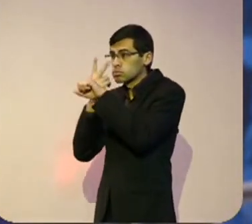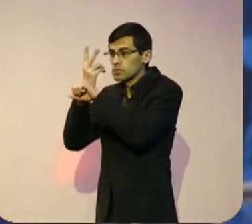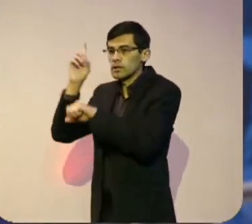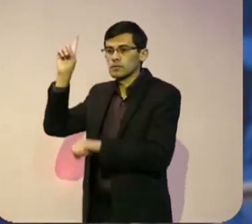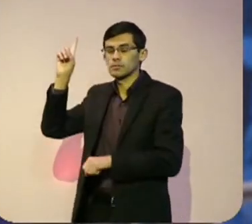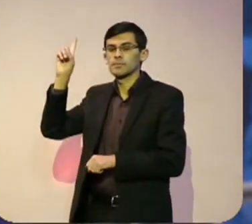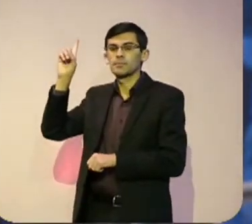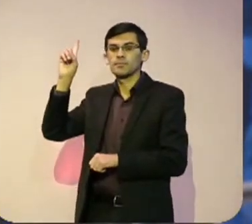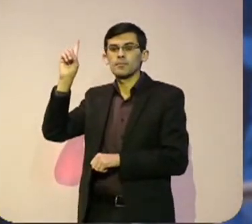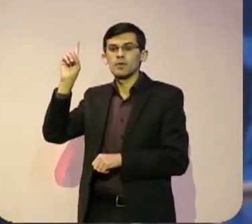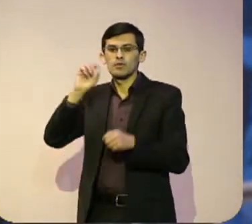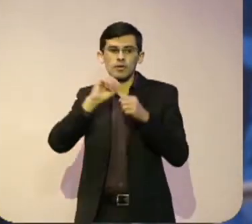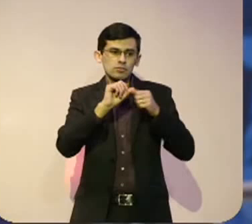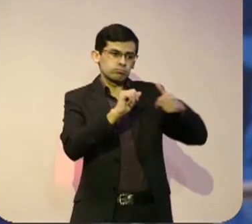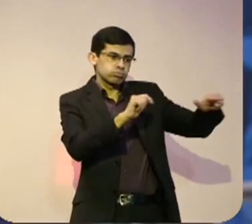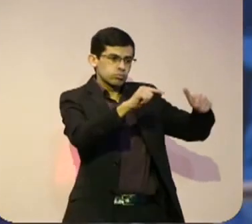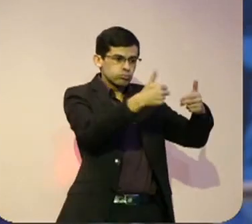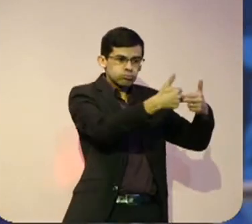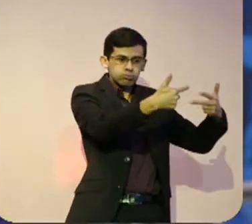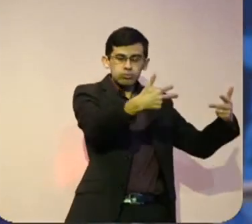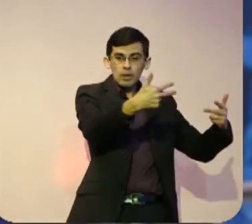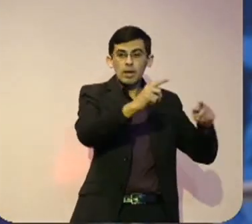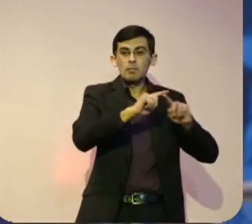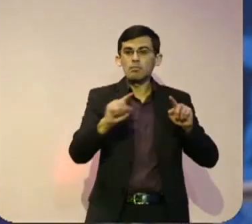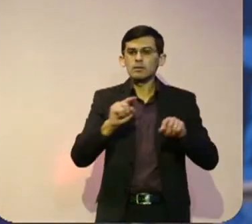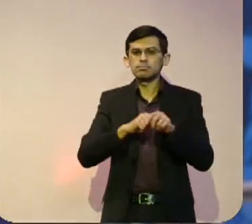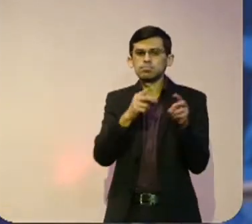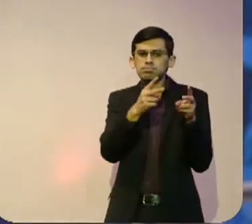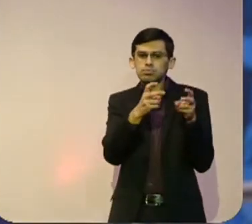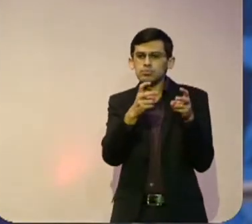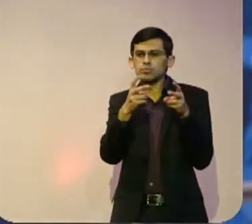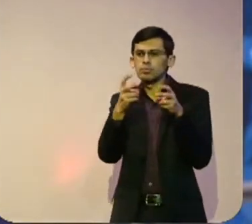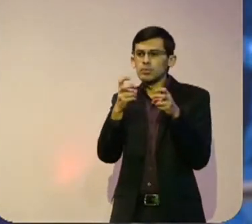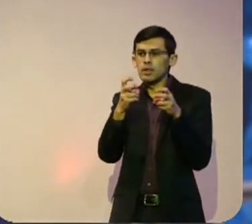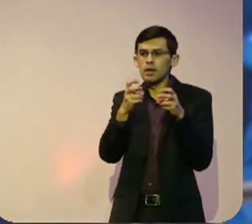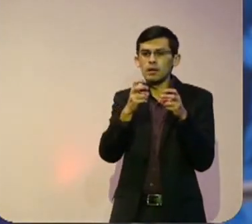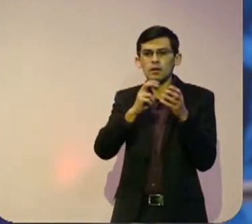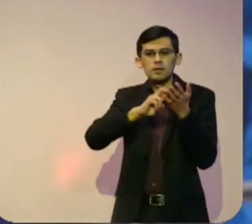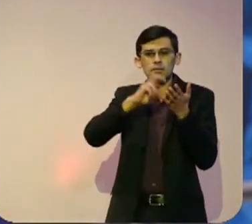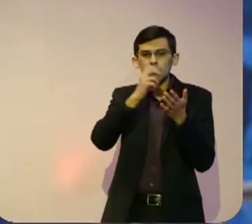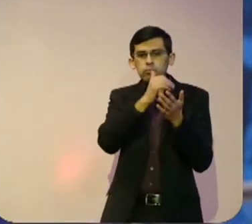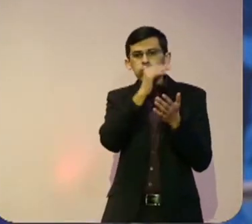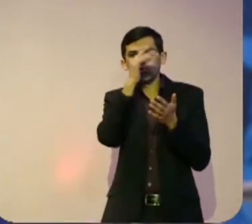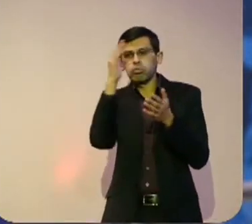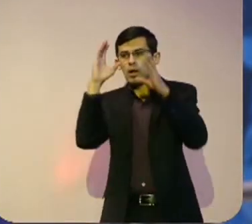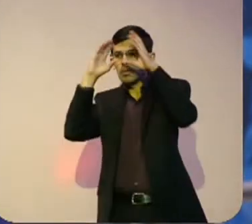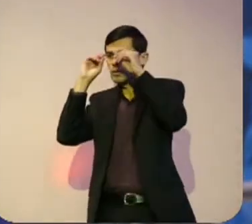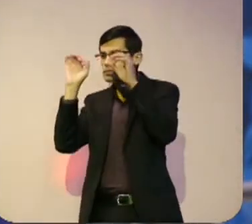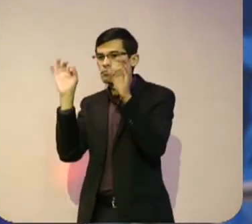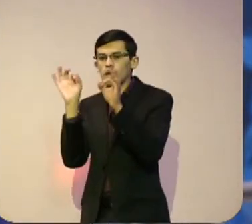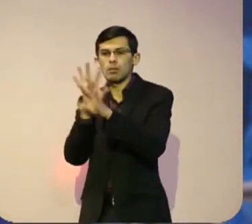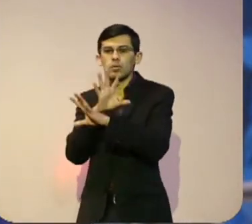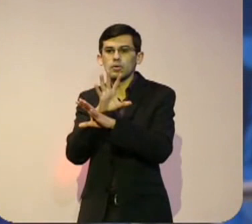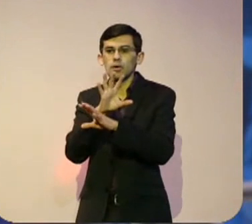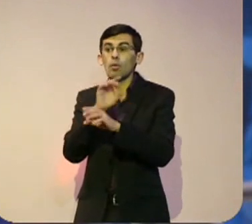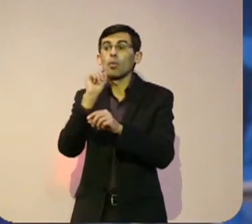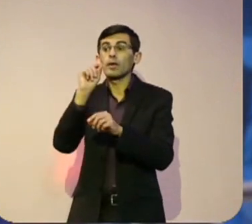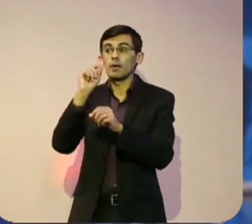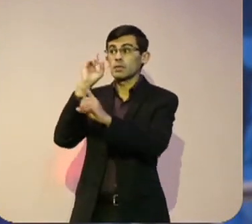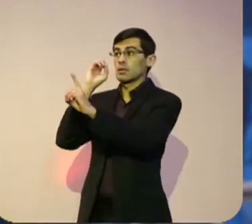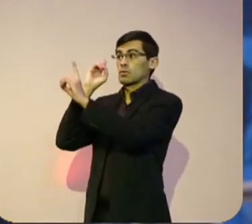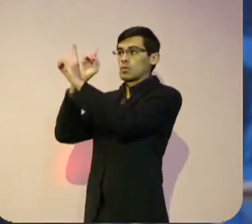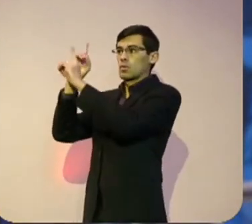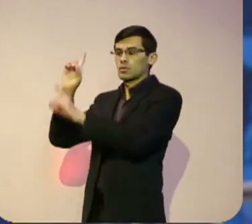Senhor. E aí, quando a gente vai percebendo, o dia passou e você não fez aquilo mais precioso do